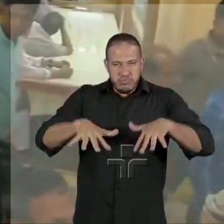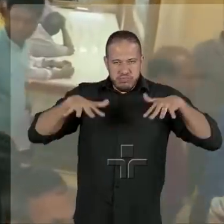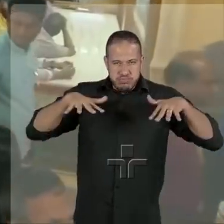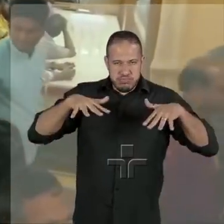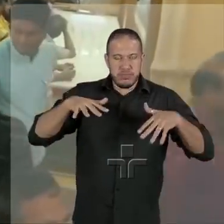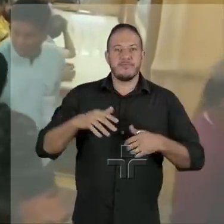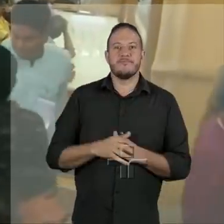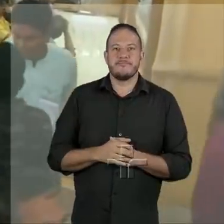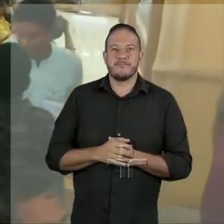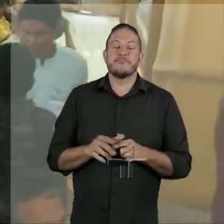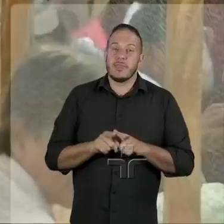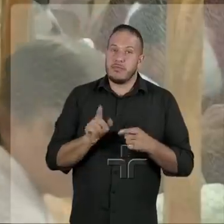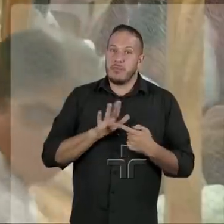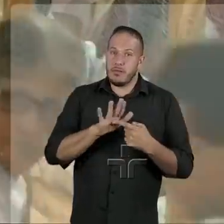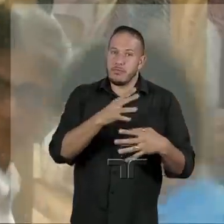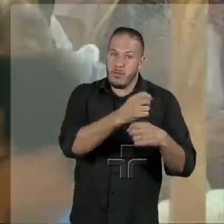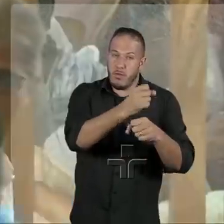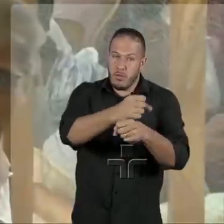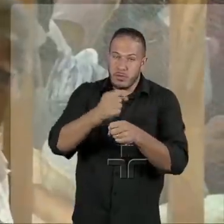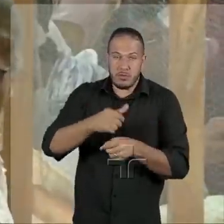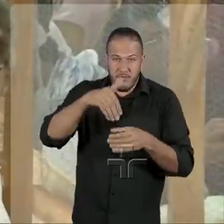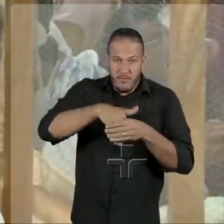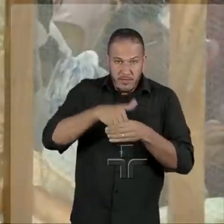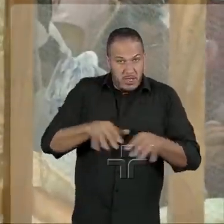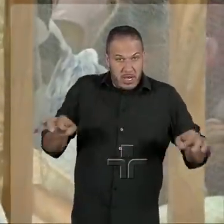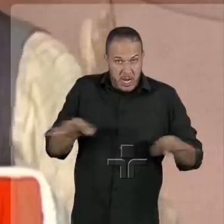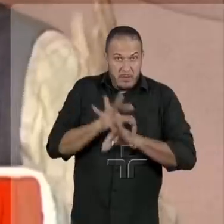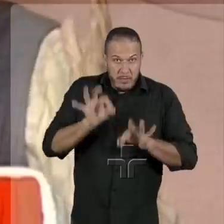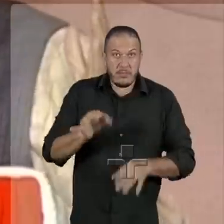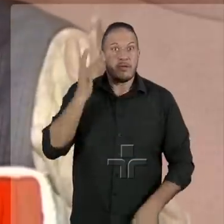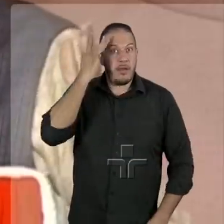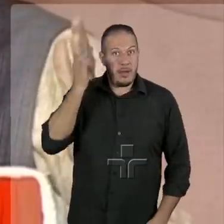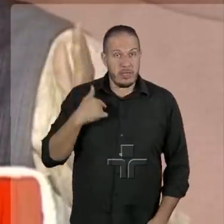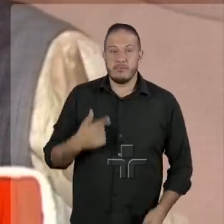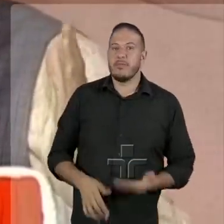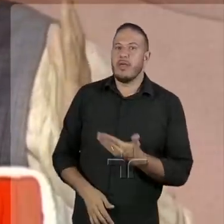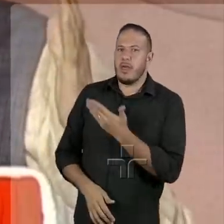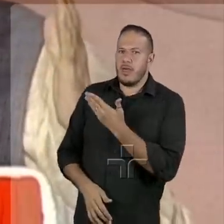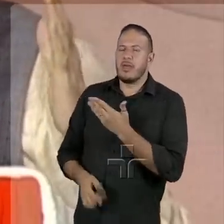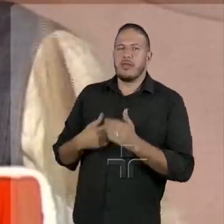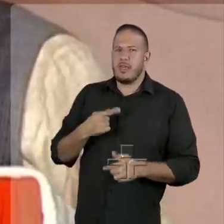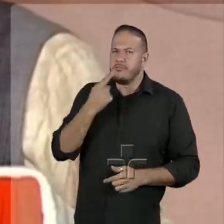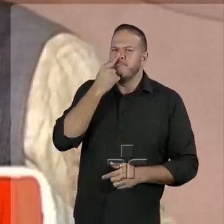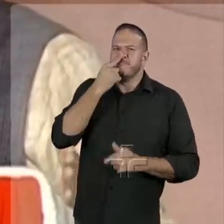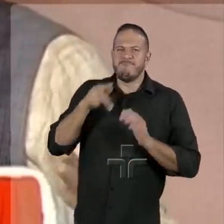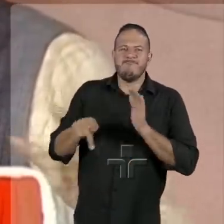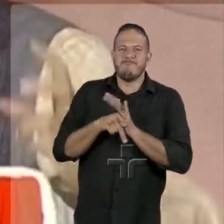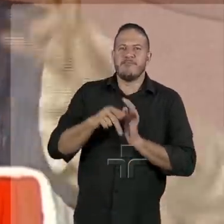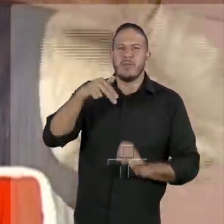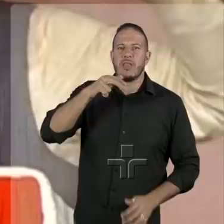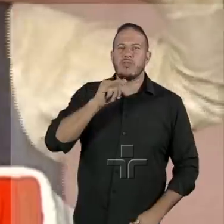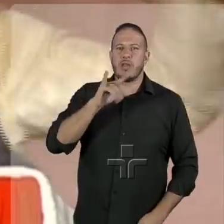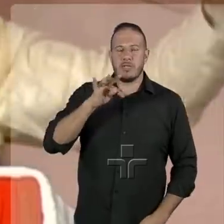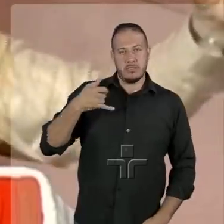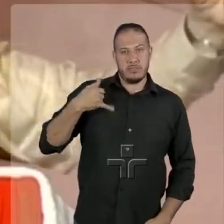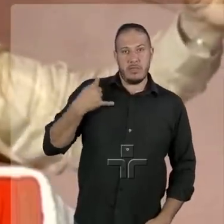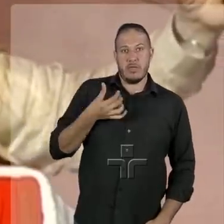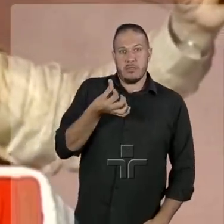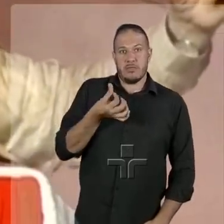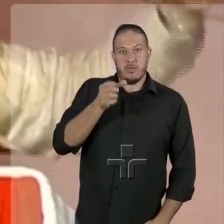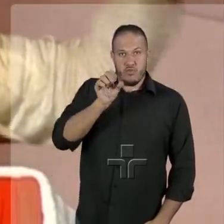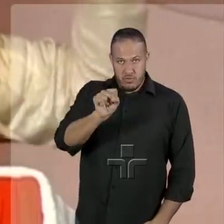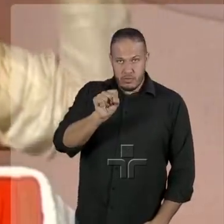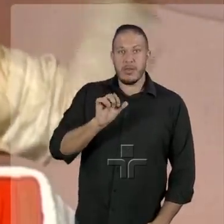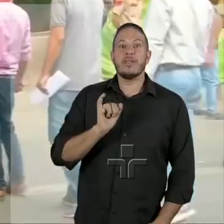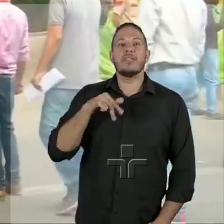Parlamento. A contagem de votos termina amanhã. Modi é um nacionalista hindu de 68 anos.